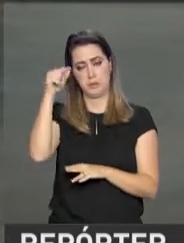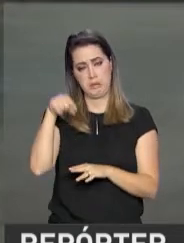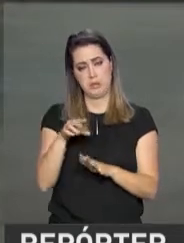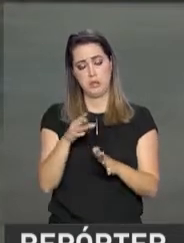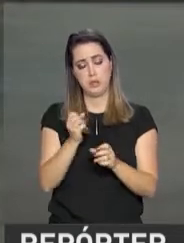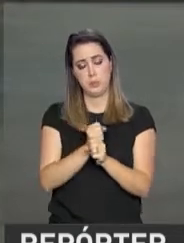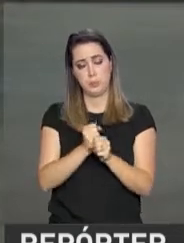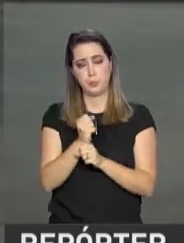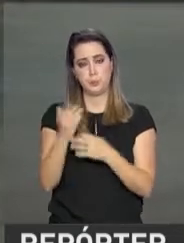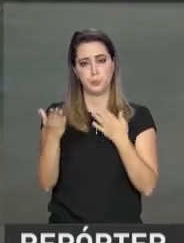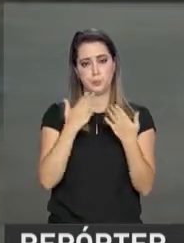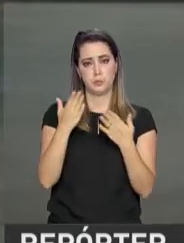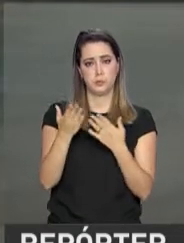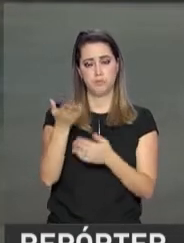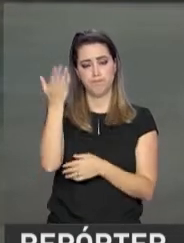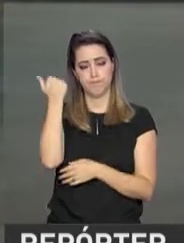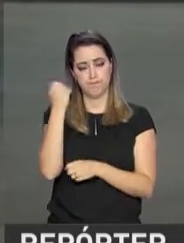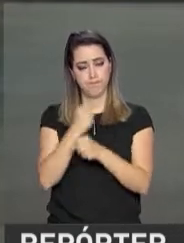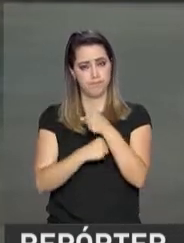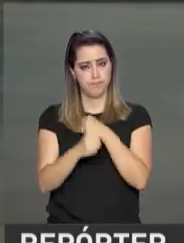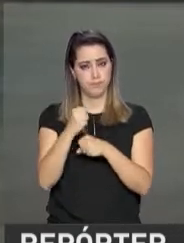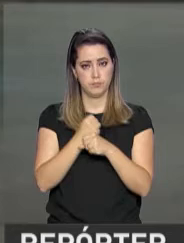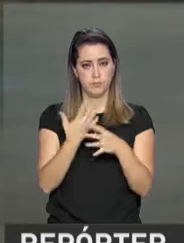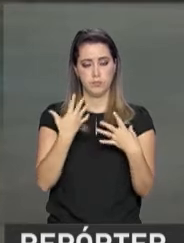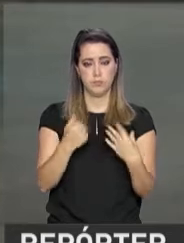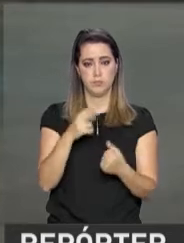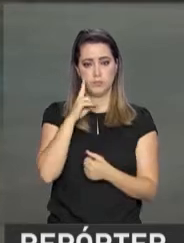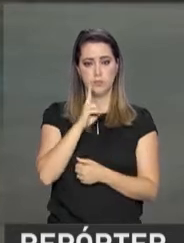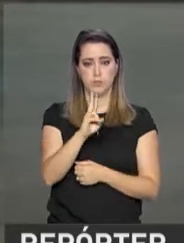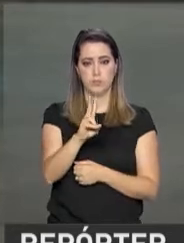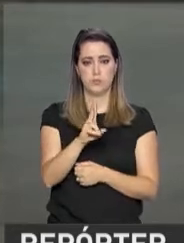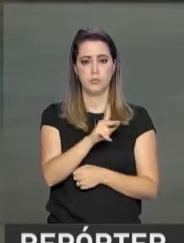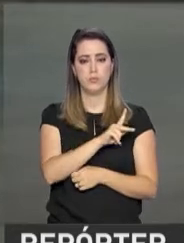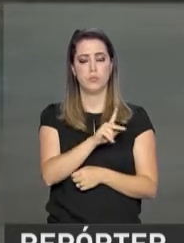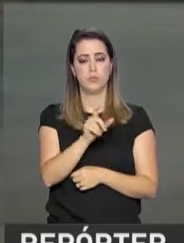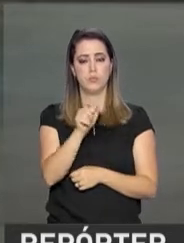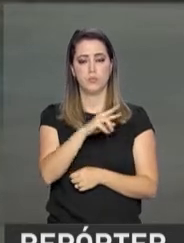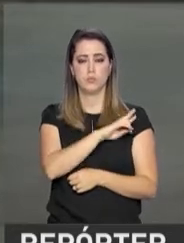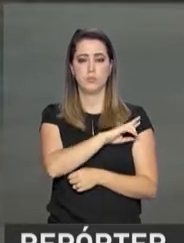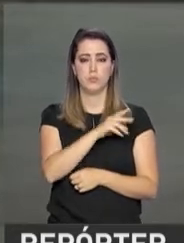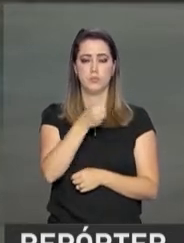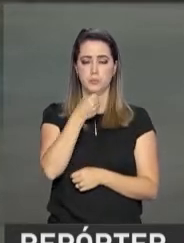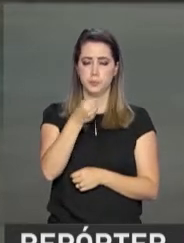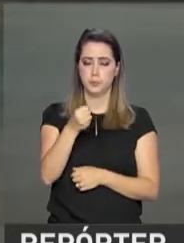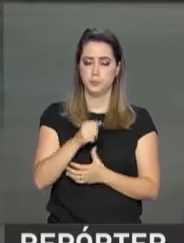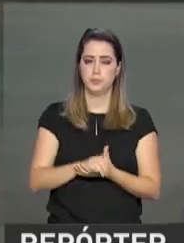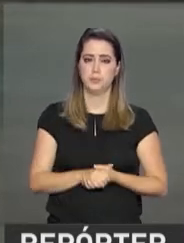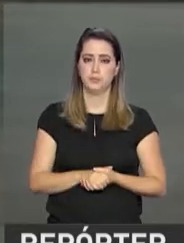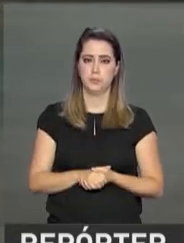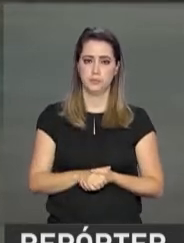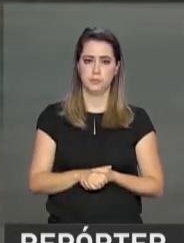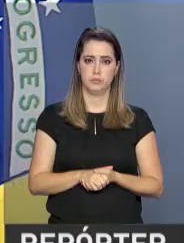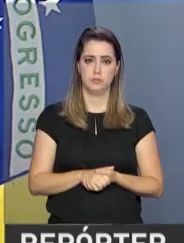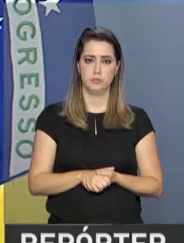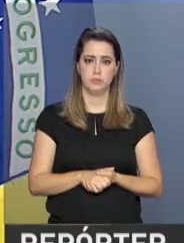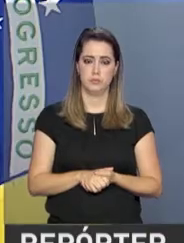comparação com o mesmo feriado do ano passado. Vamos ouvir então o que falou o porta-voz da Presidência da República. Vamos ouvir.